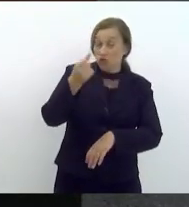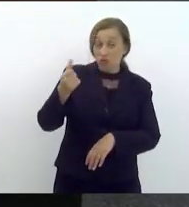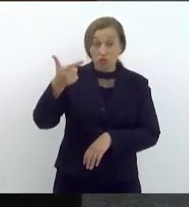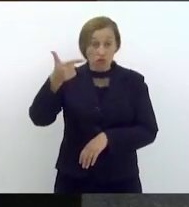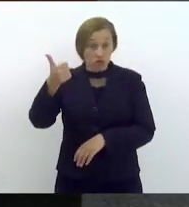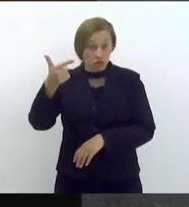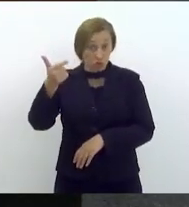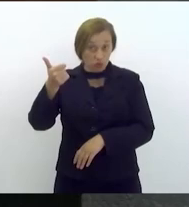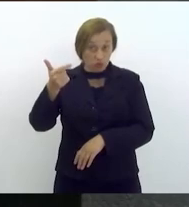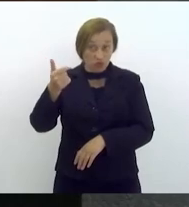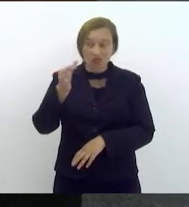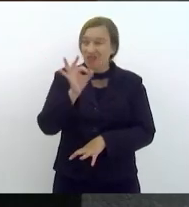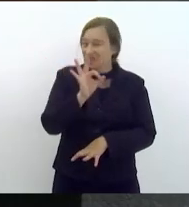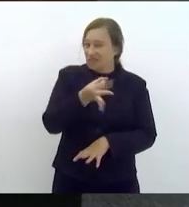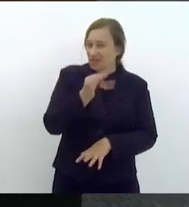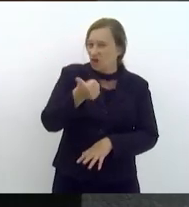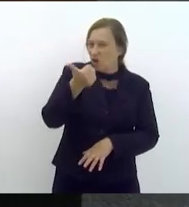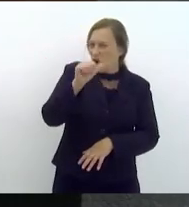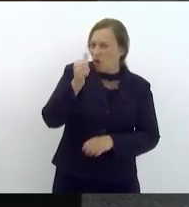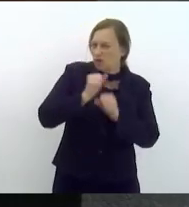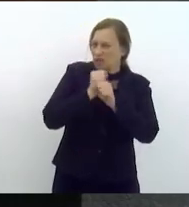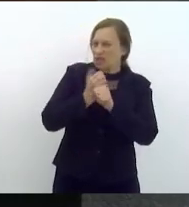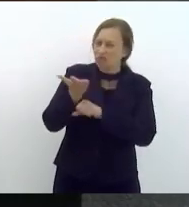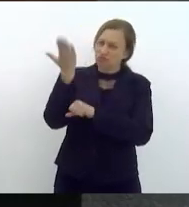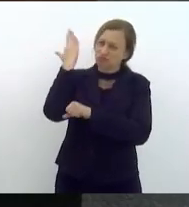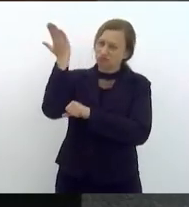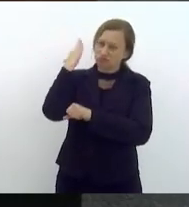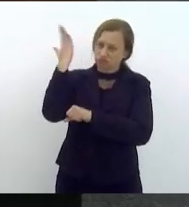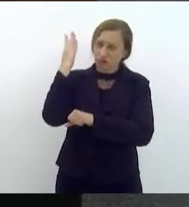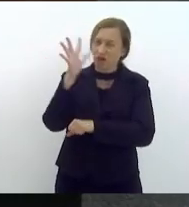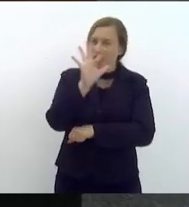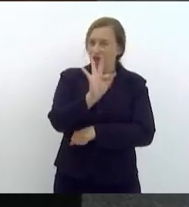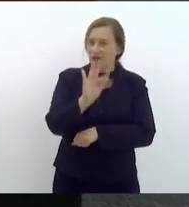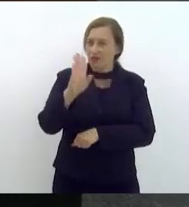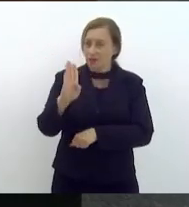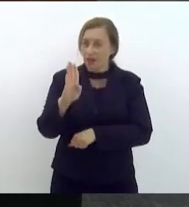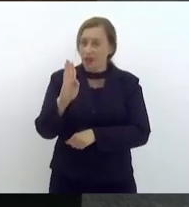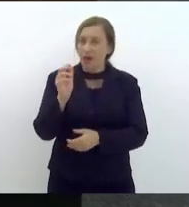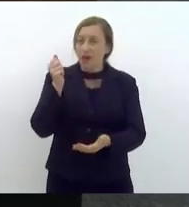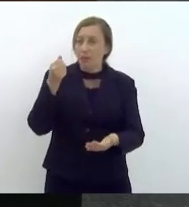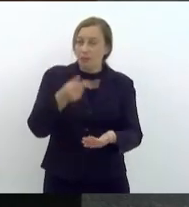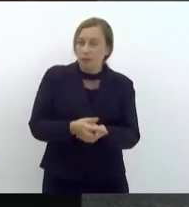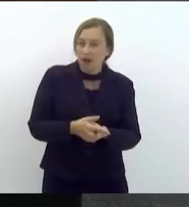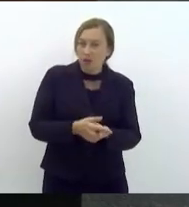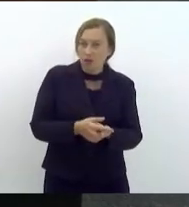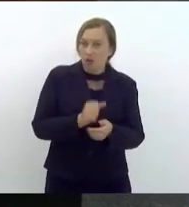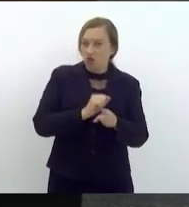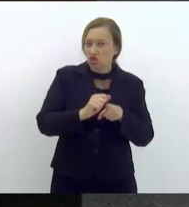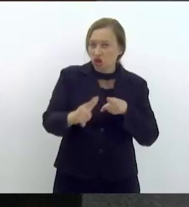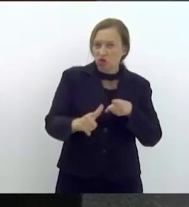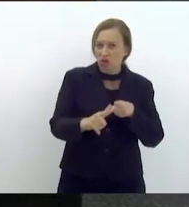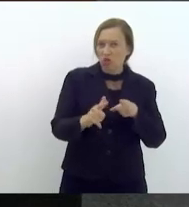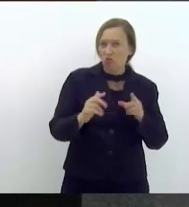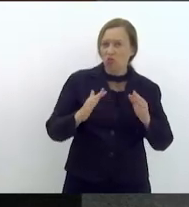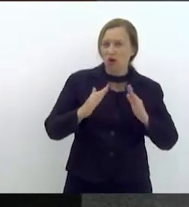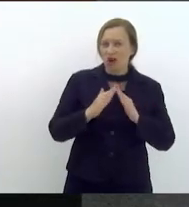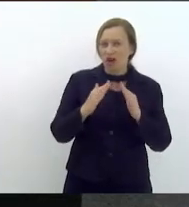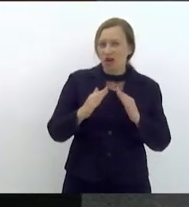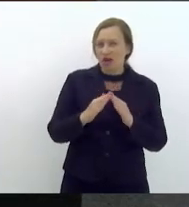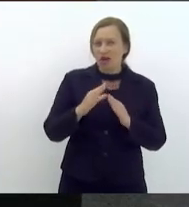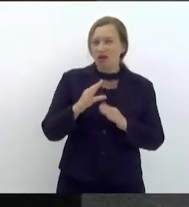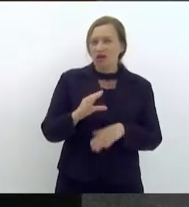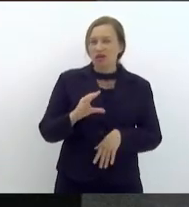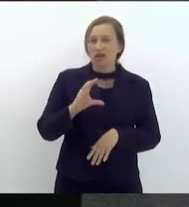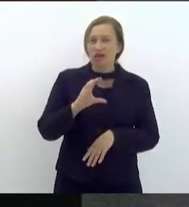prezados exatamente 11 anos atrás FB pagou de aluguel numa casa em Campos